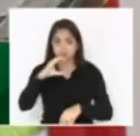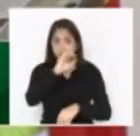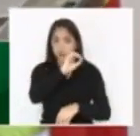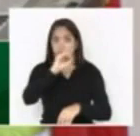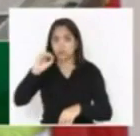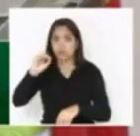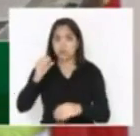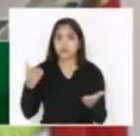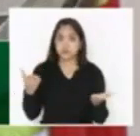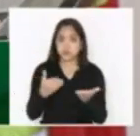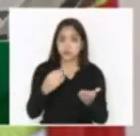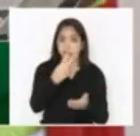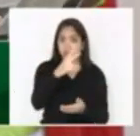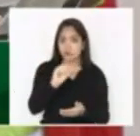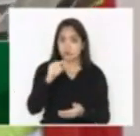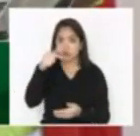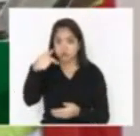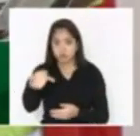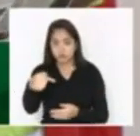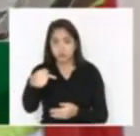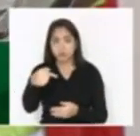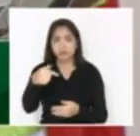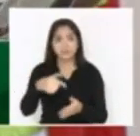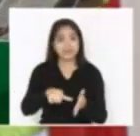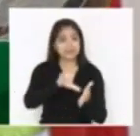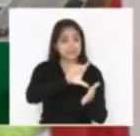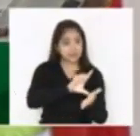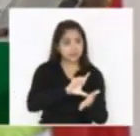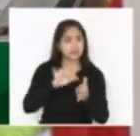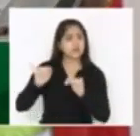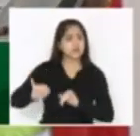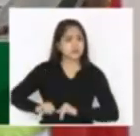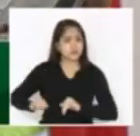ano, não sem antes sofrer todo tipo de